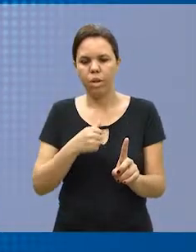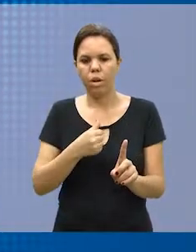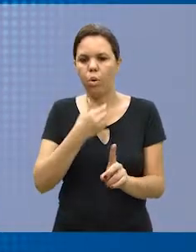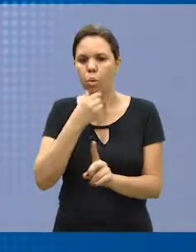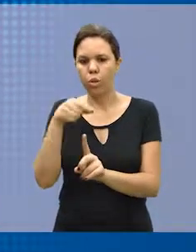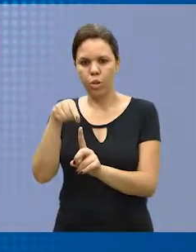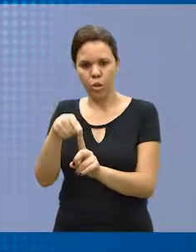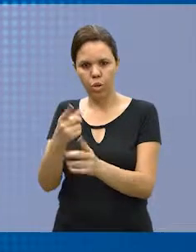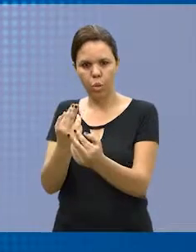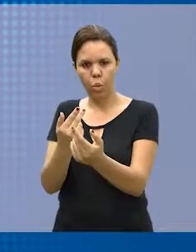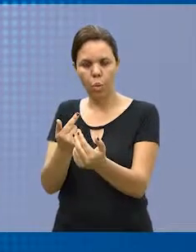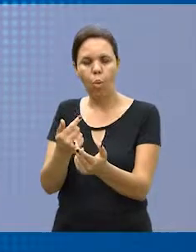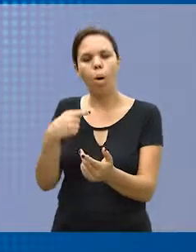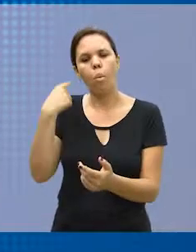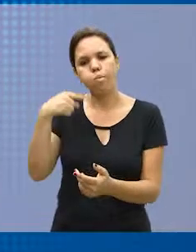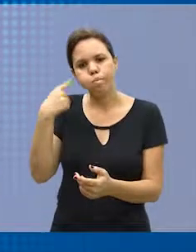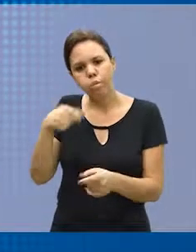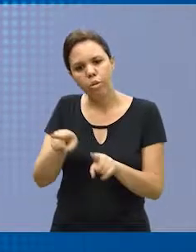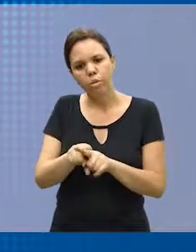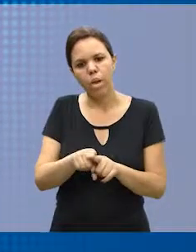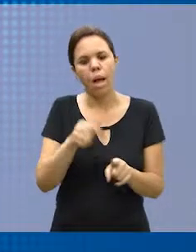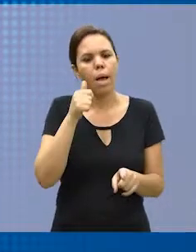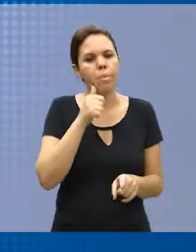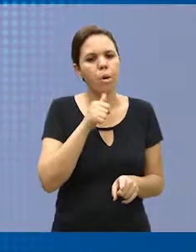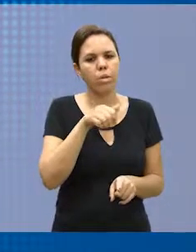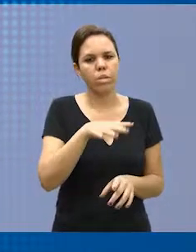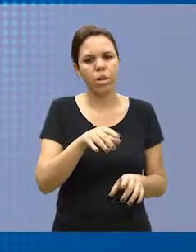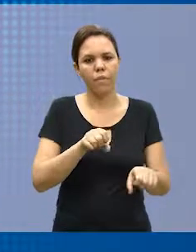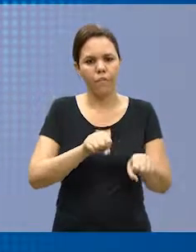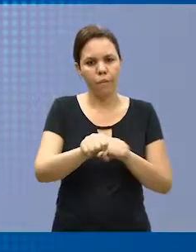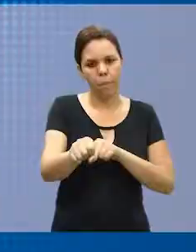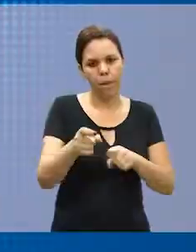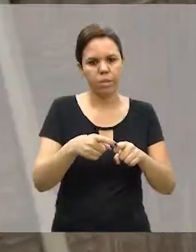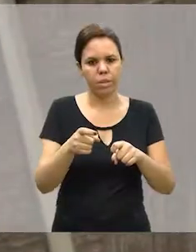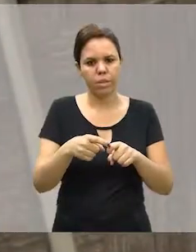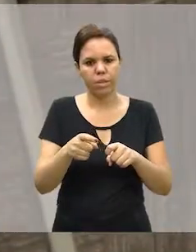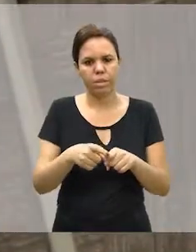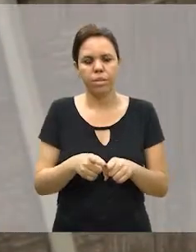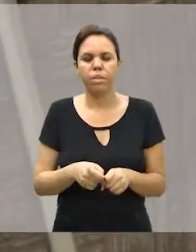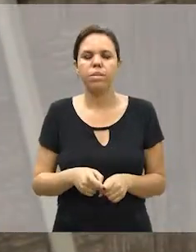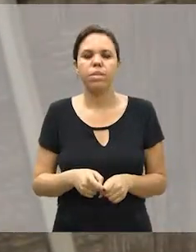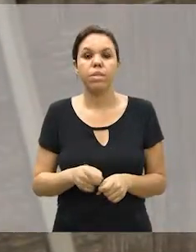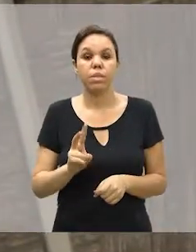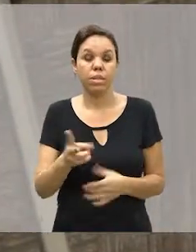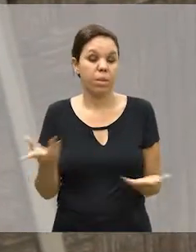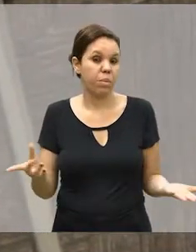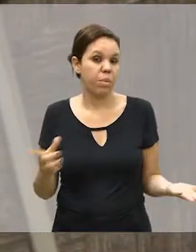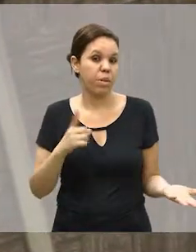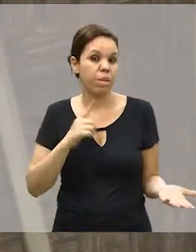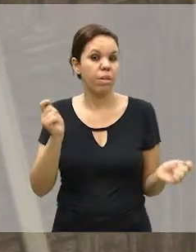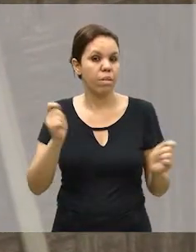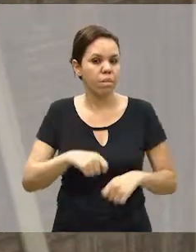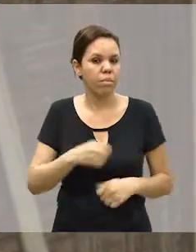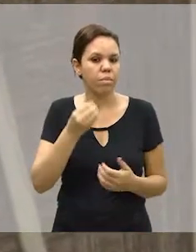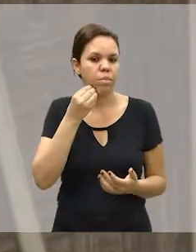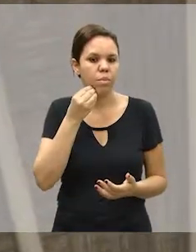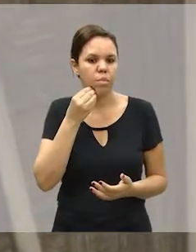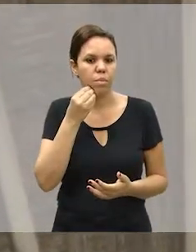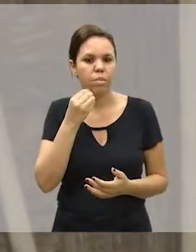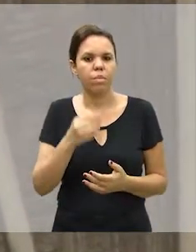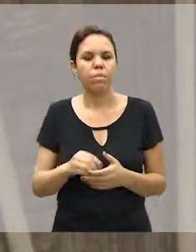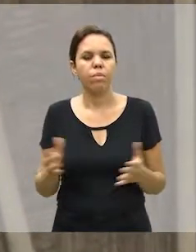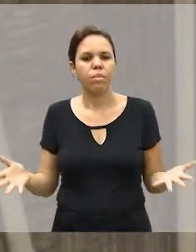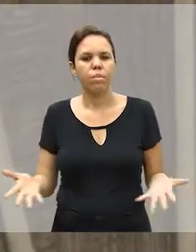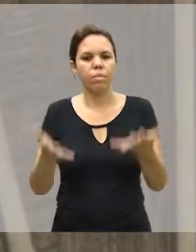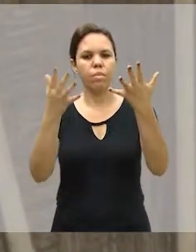seguiu a profissão do pai e a moça é formada em medicina. Sempre que tem oportunidade, o vereador